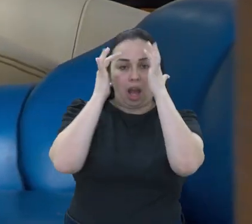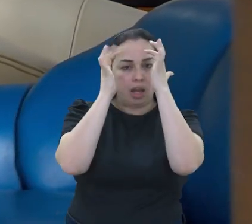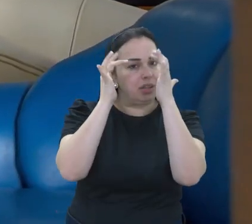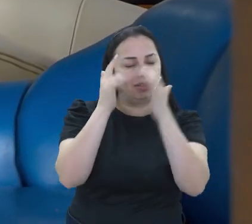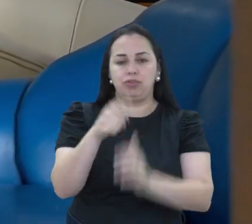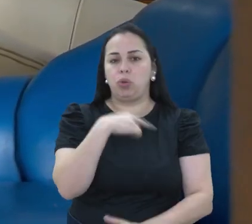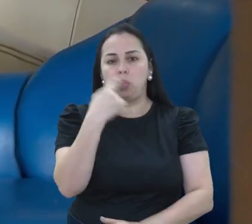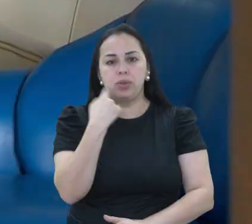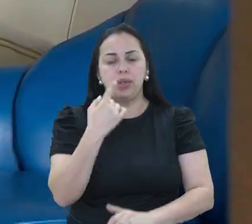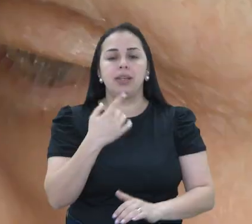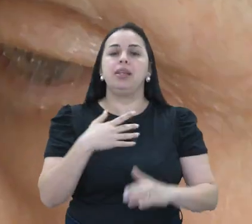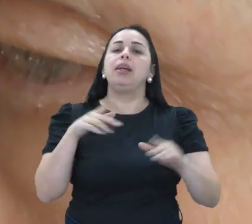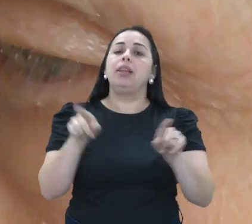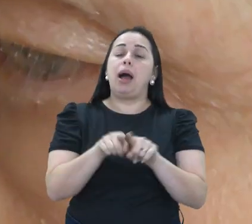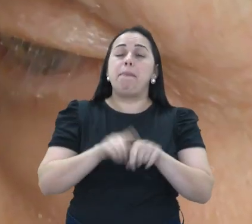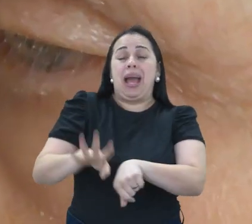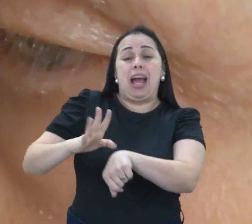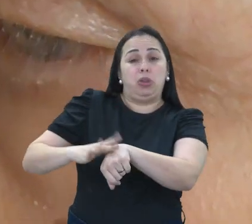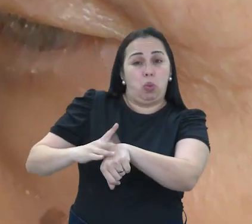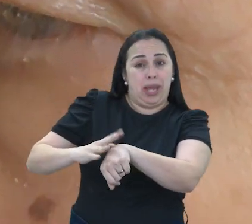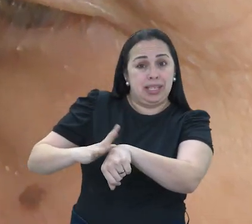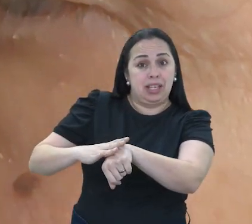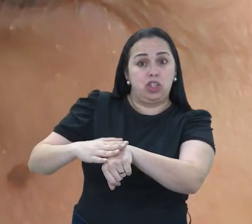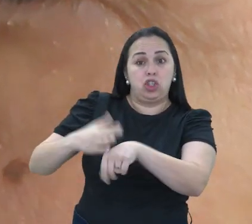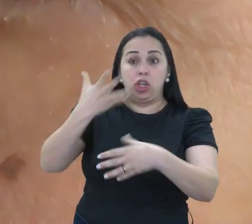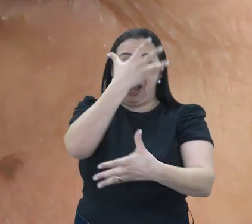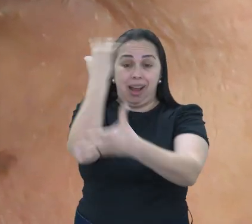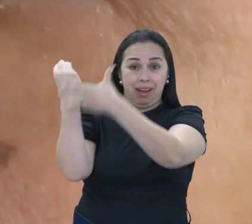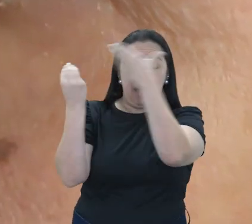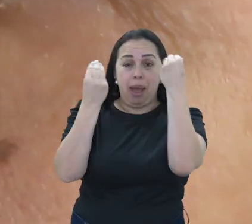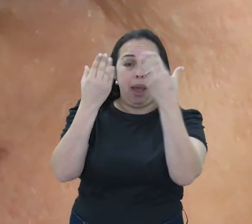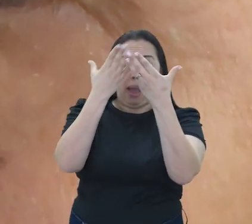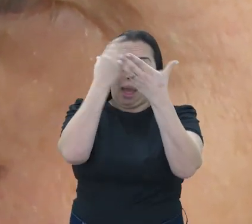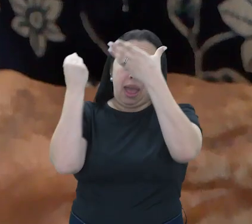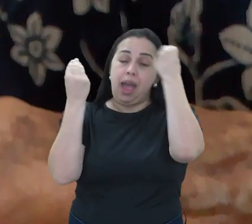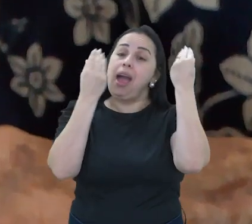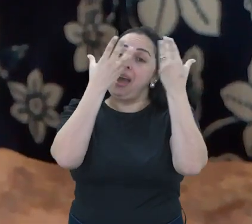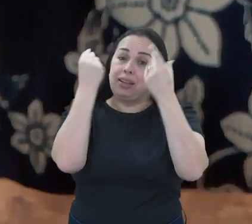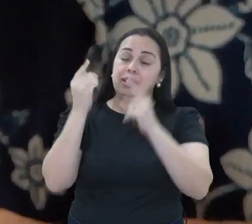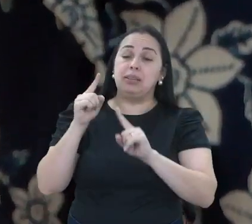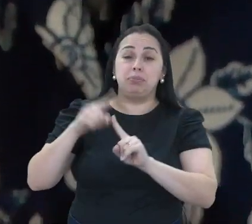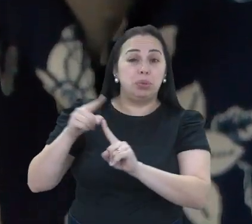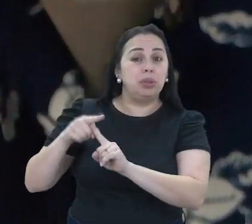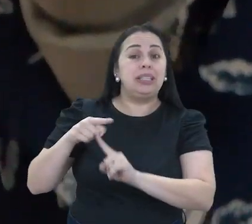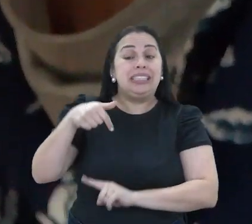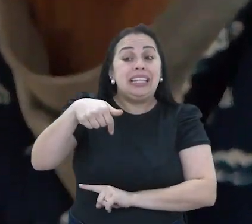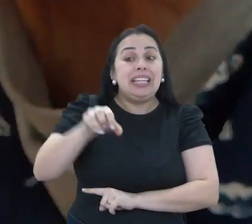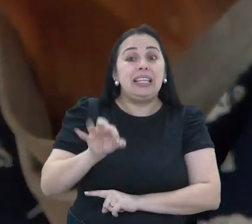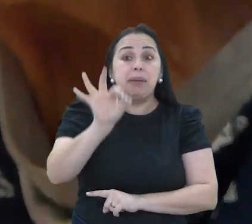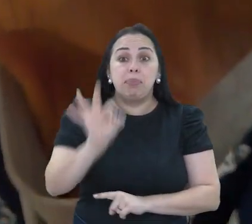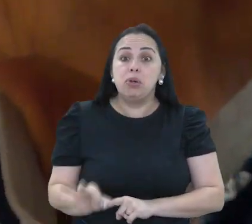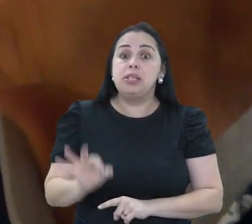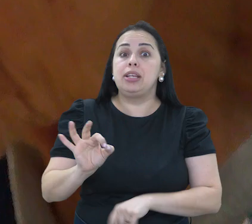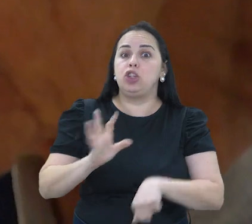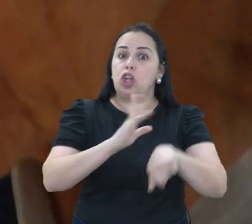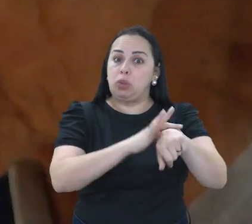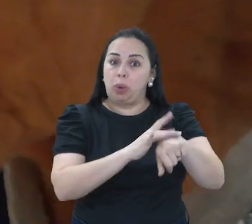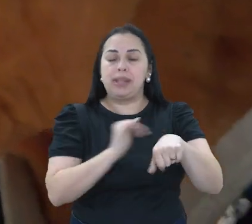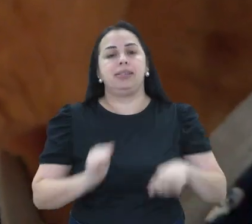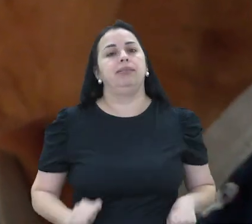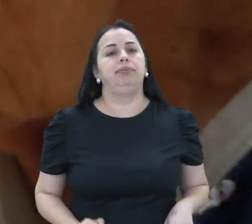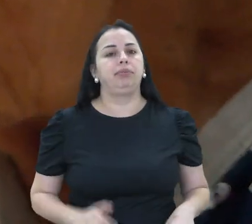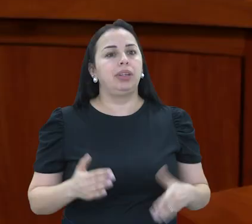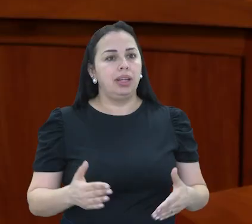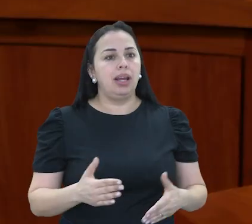e raciocínio. A doença de Alzheimer é a forma mais comum, responsável por quase 70%